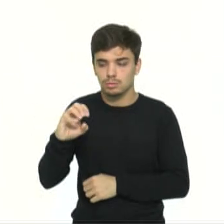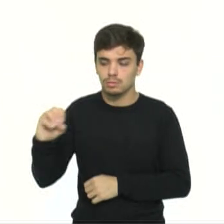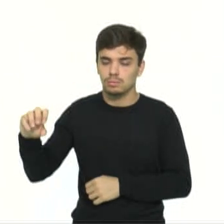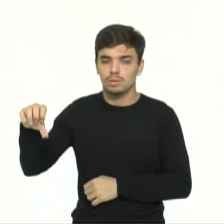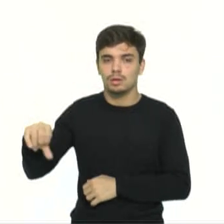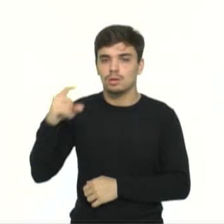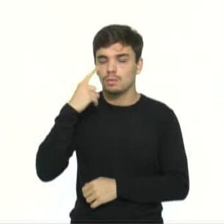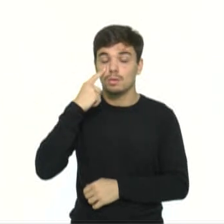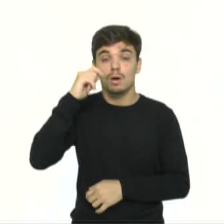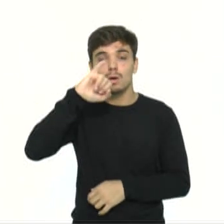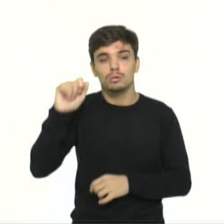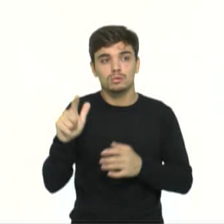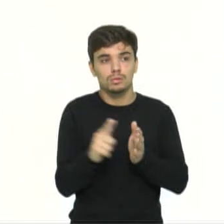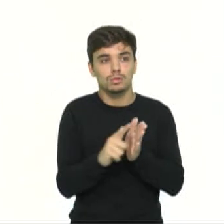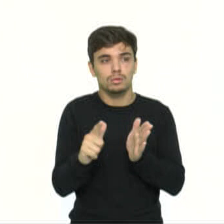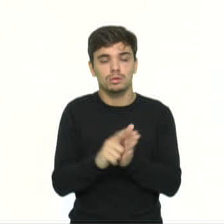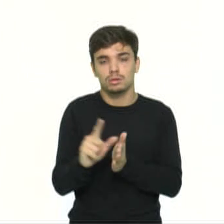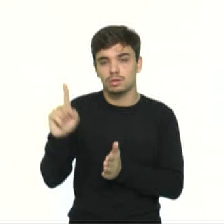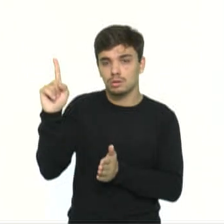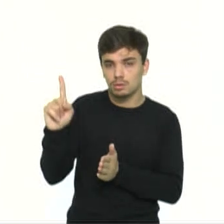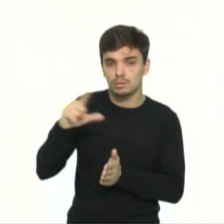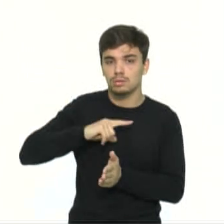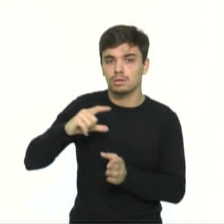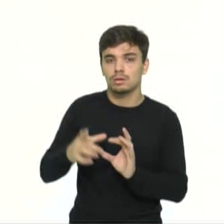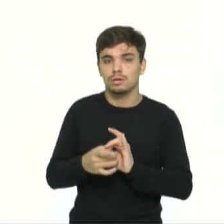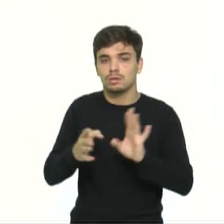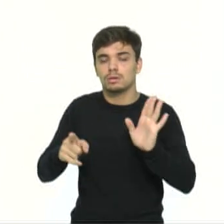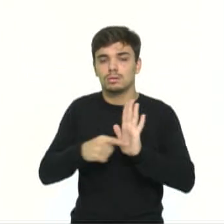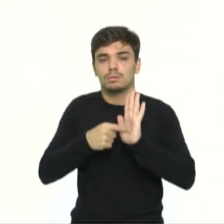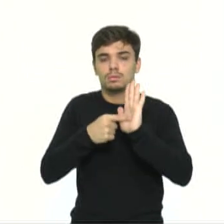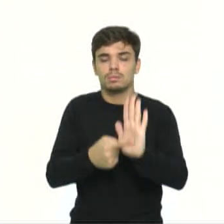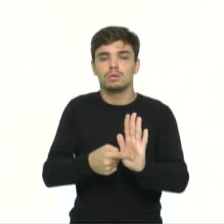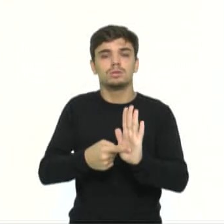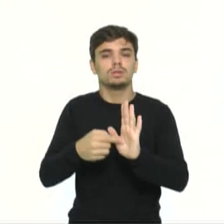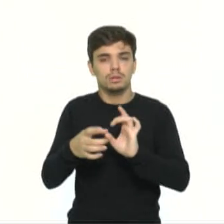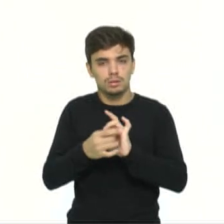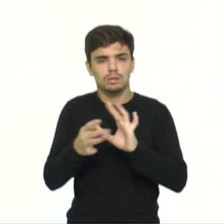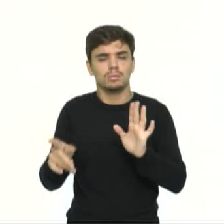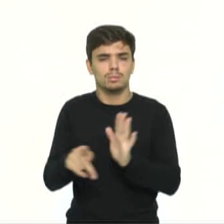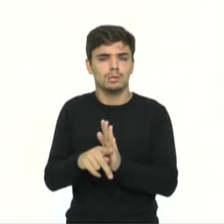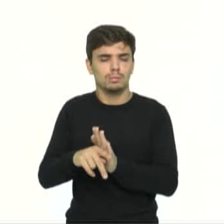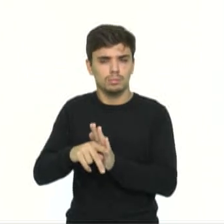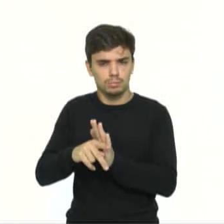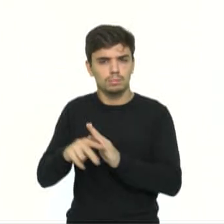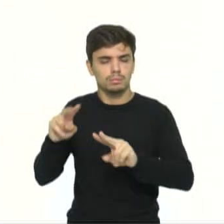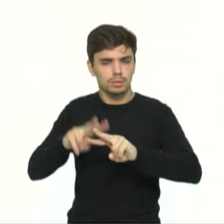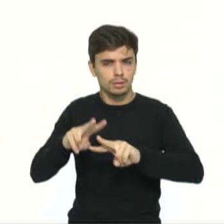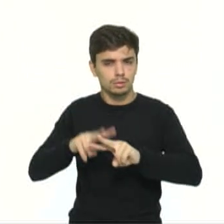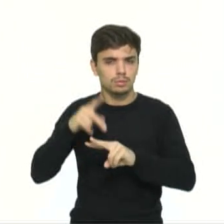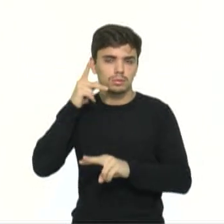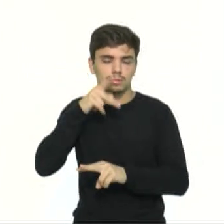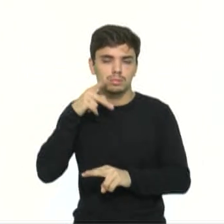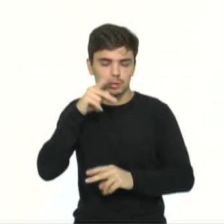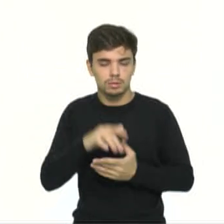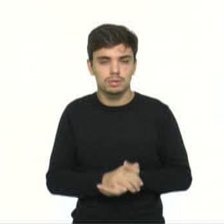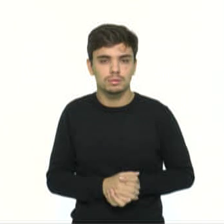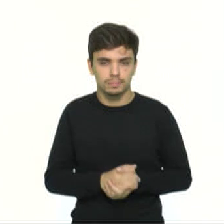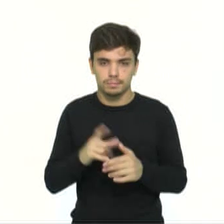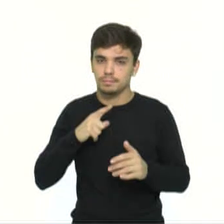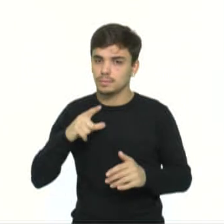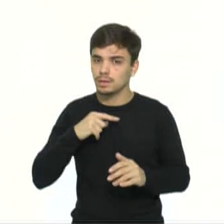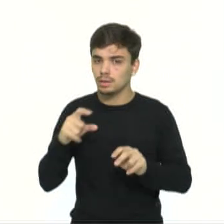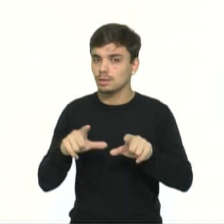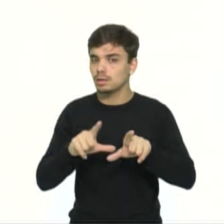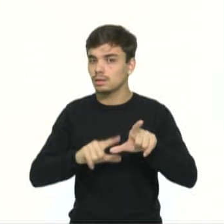que vai destacar a libertação dos presos políticos, né? Ele é um jornal de março de 1985 e traz ali